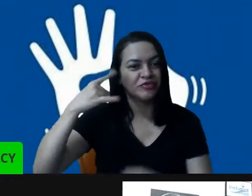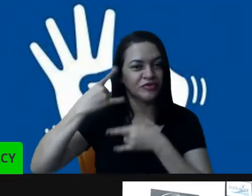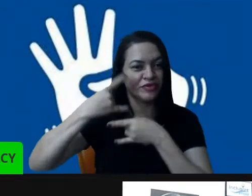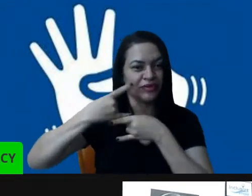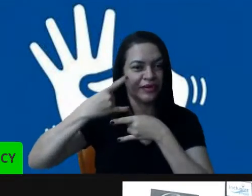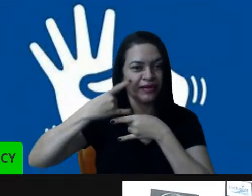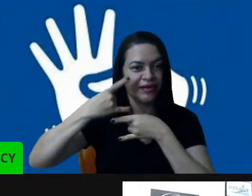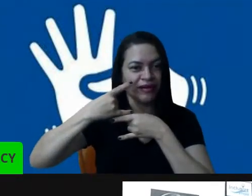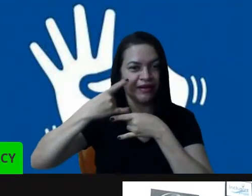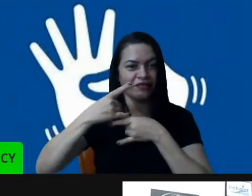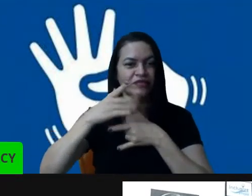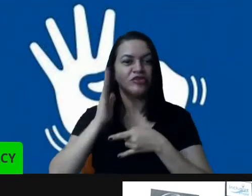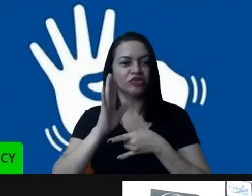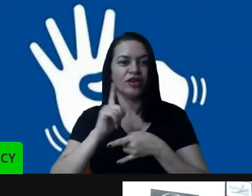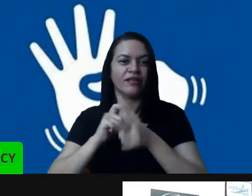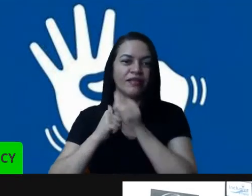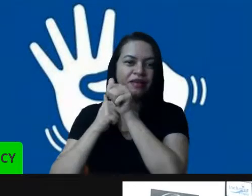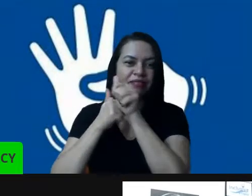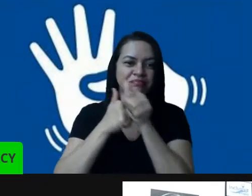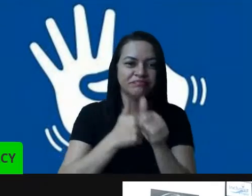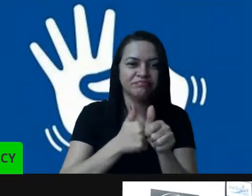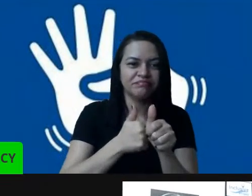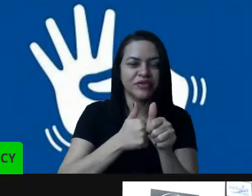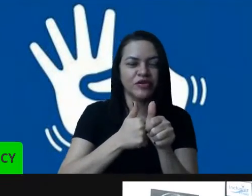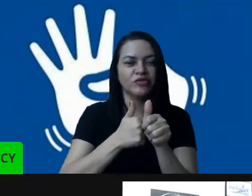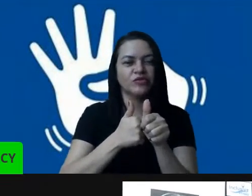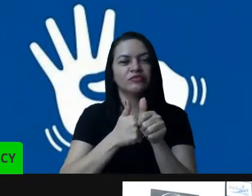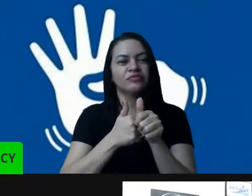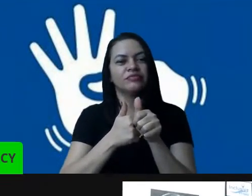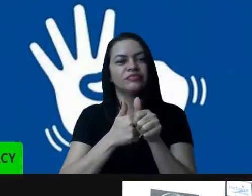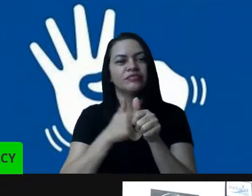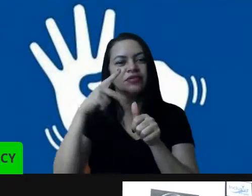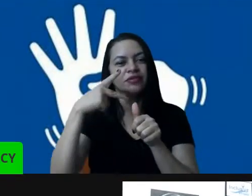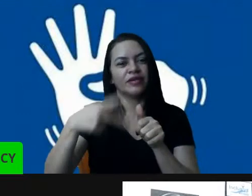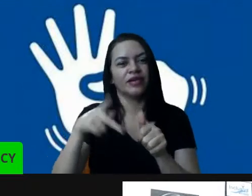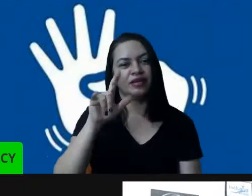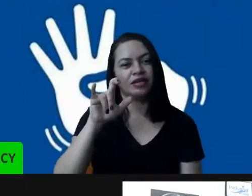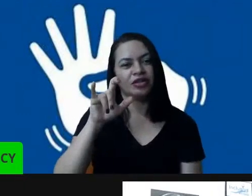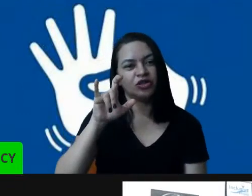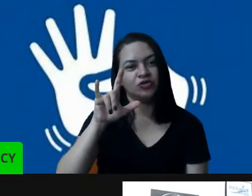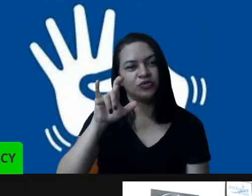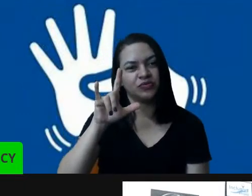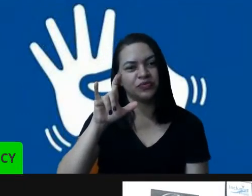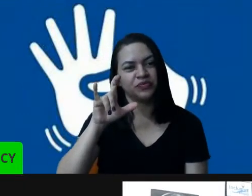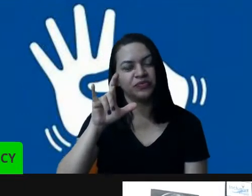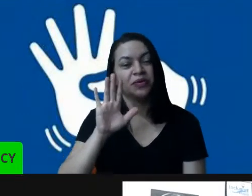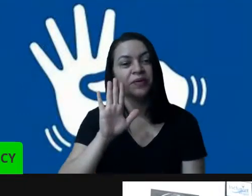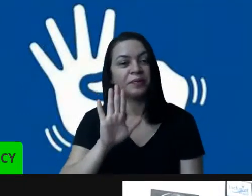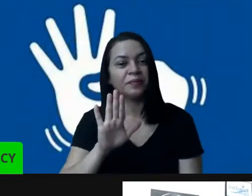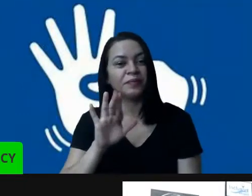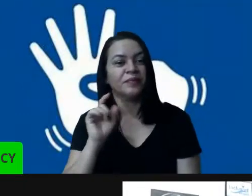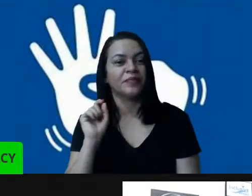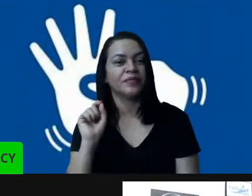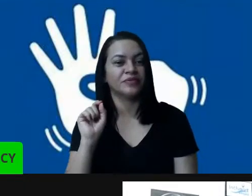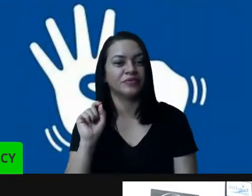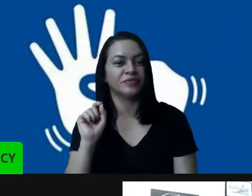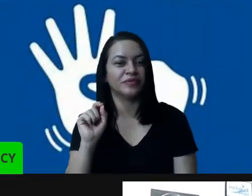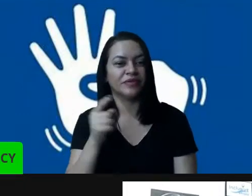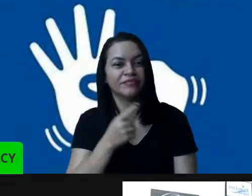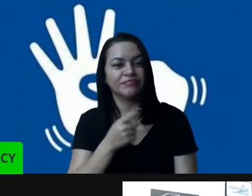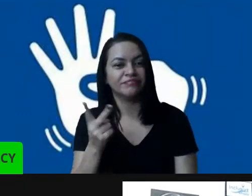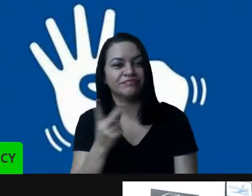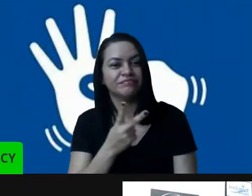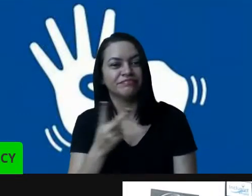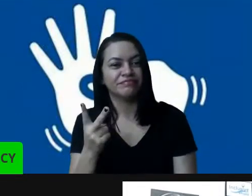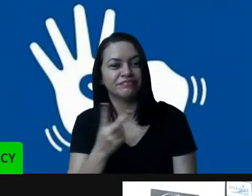Já tem gente acompanhando a gente aqui no Insta. Bom. As meninas aí, eu peço